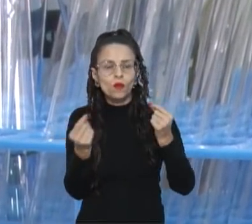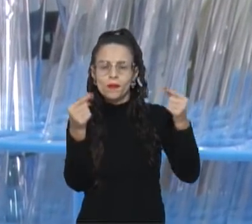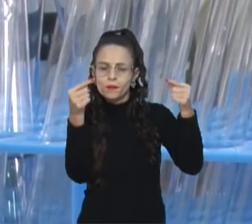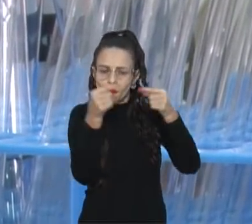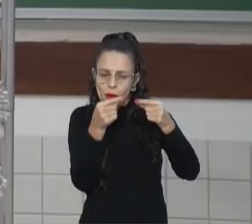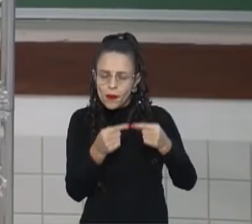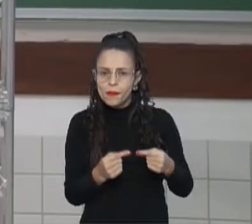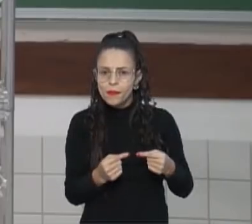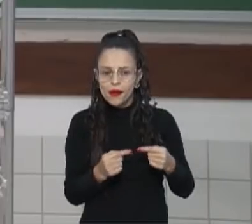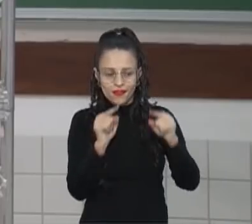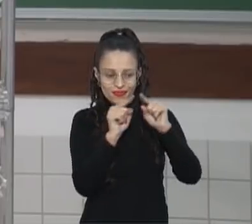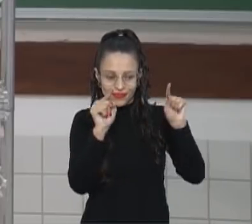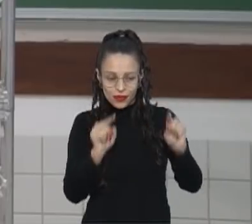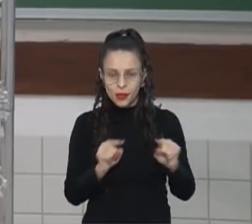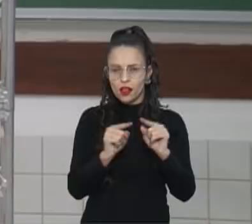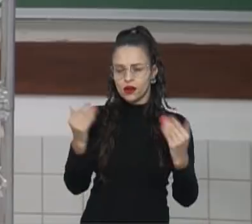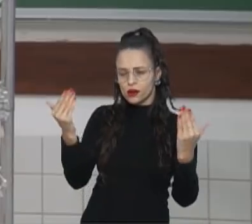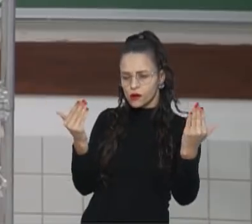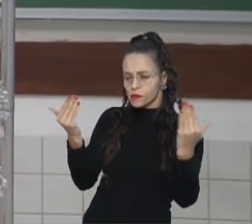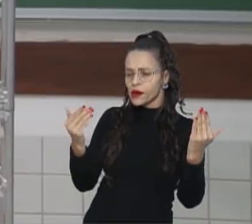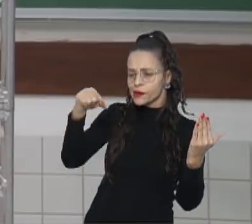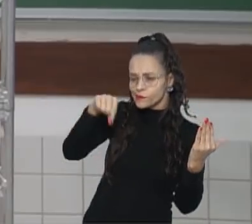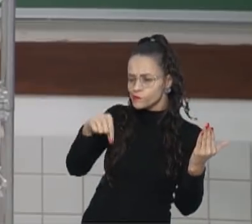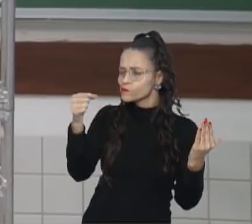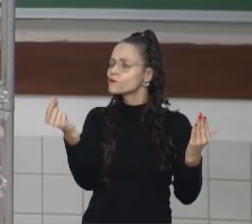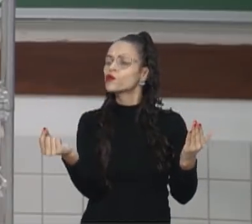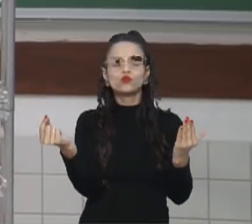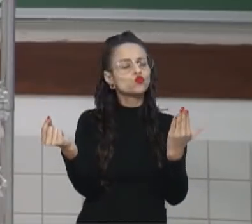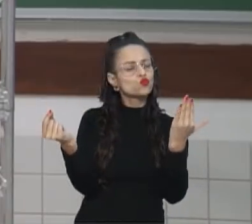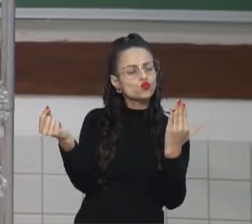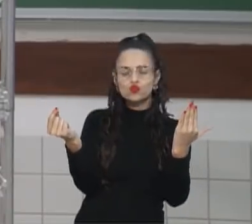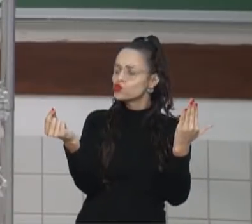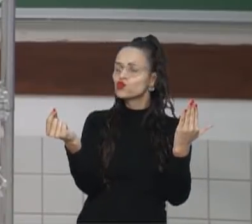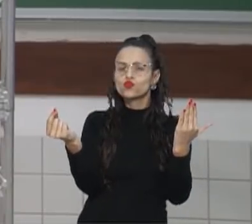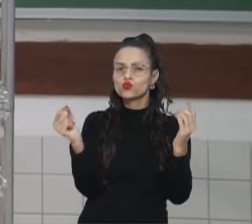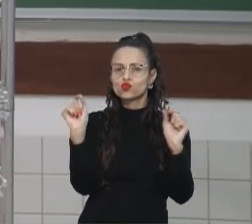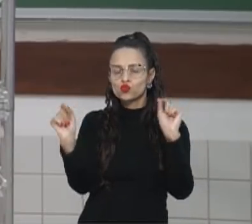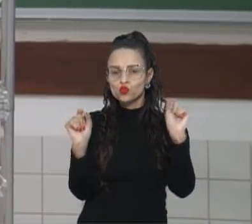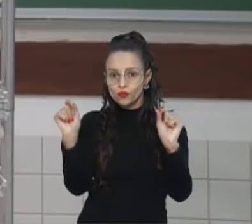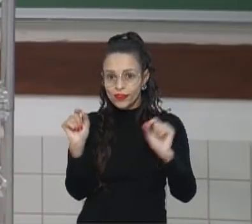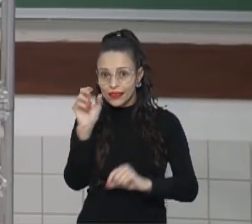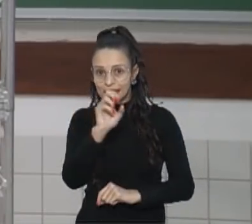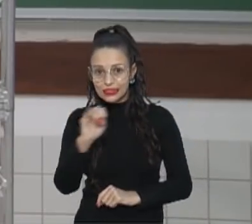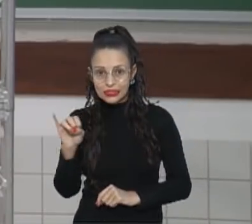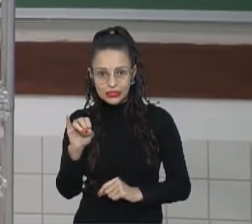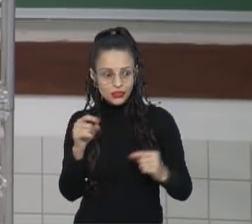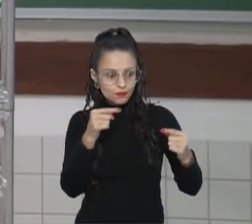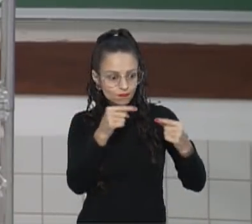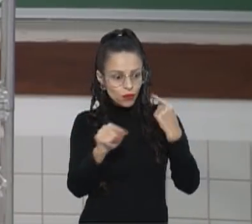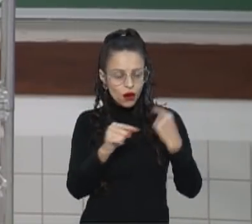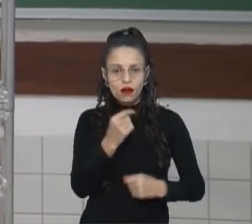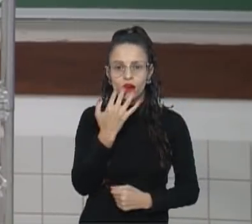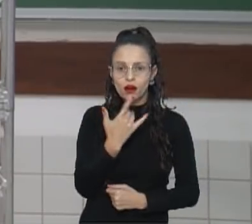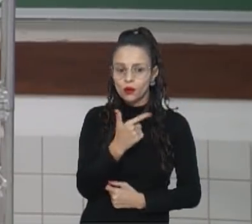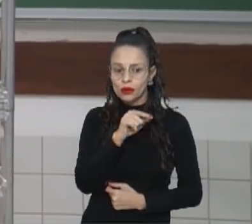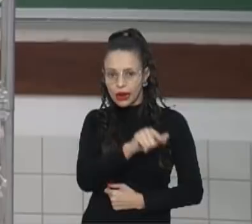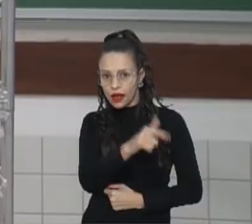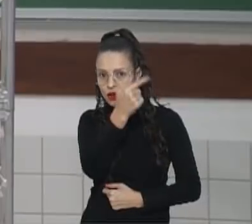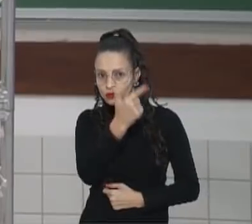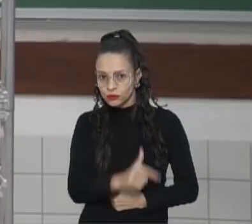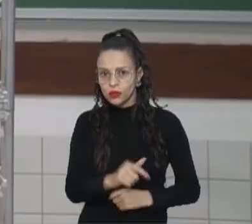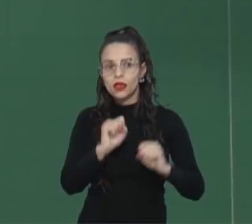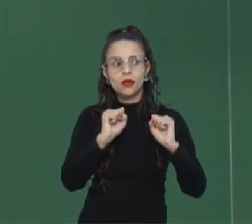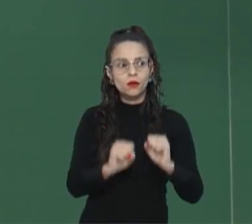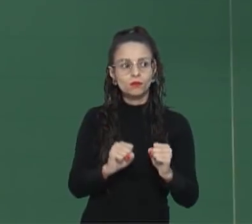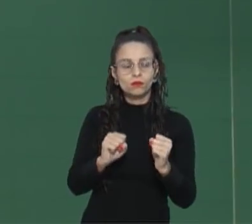aqui. Então, eu vou comparar o que vai acontecer com o papel com essa tabela. Se não tiver o resultado desse lado da tabela, pode